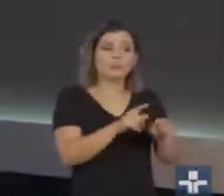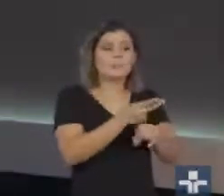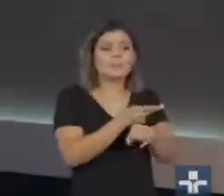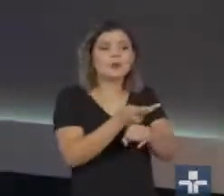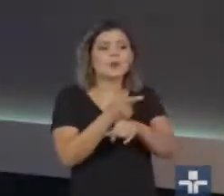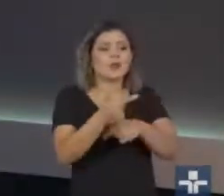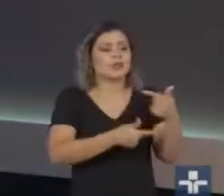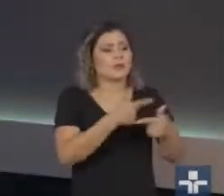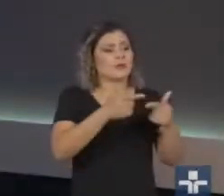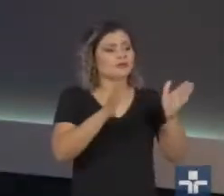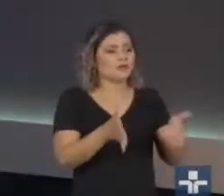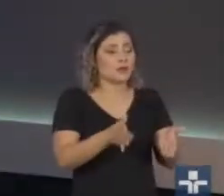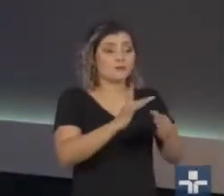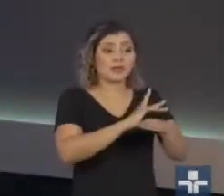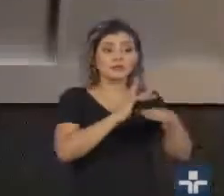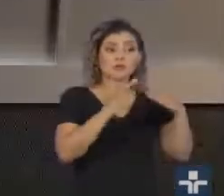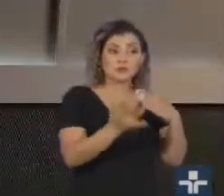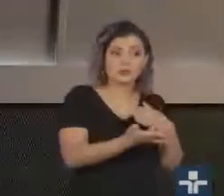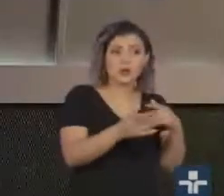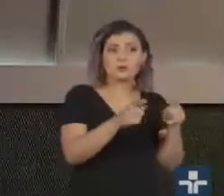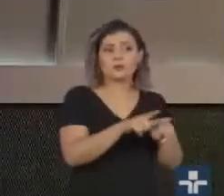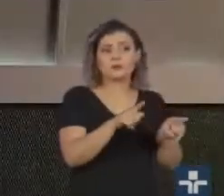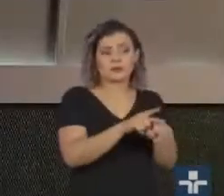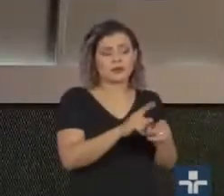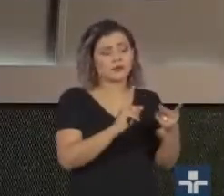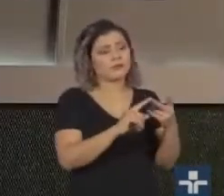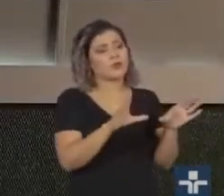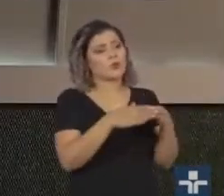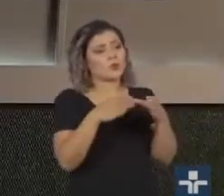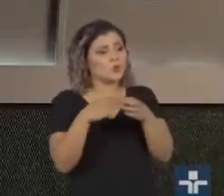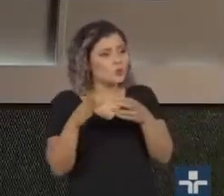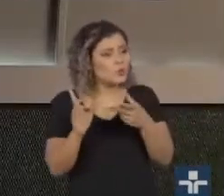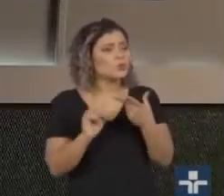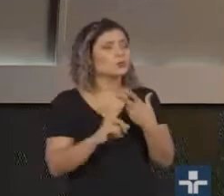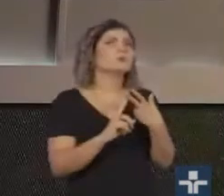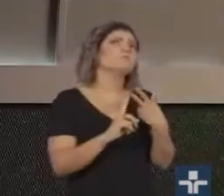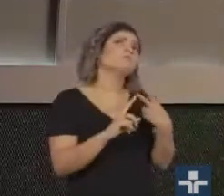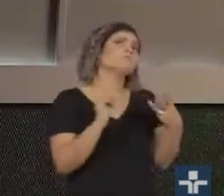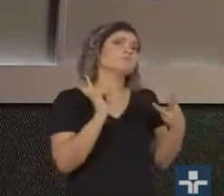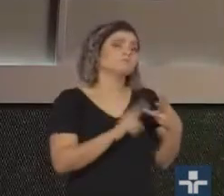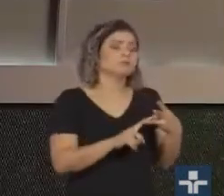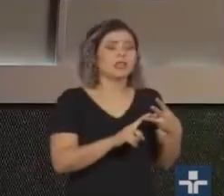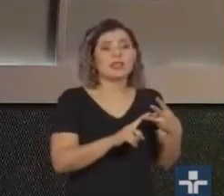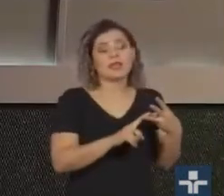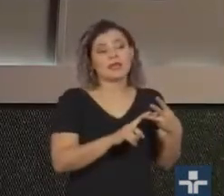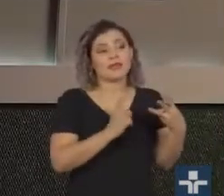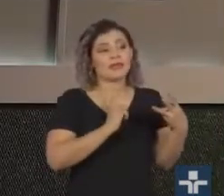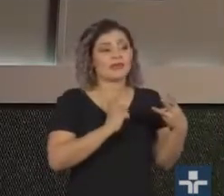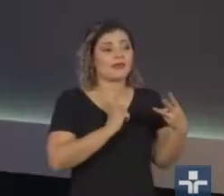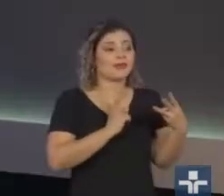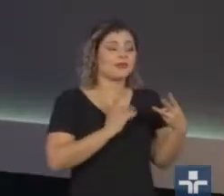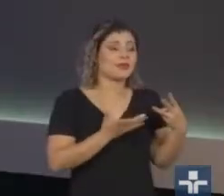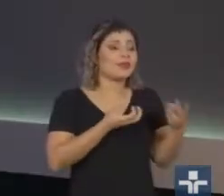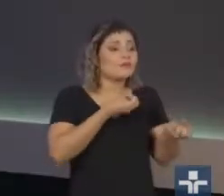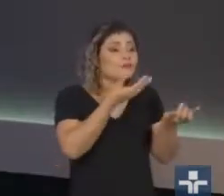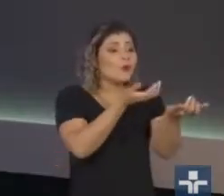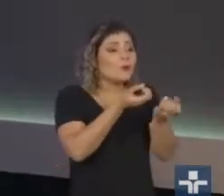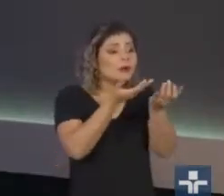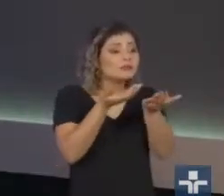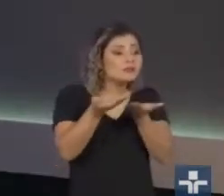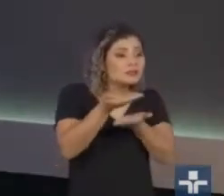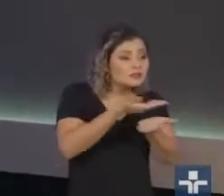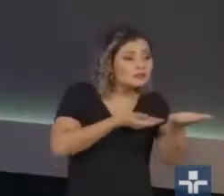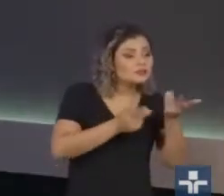buscar emprego, pelas redes sociais, inclusive, pelos grupos, pela troca de informações